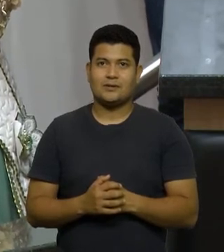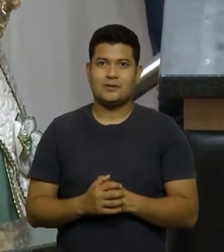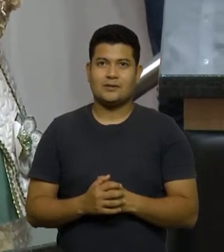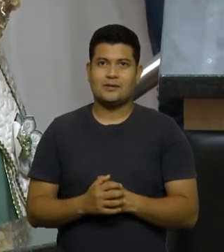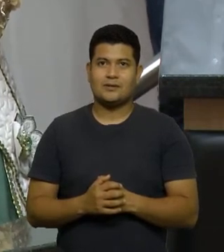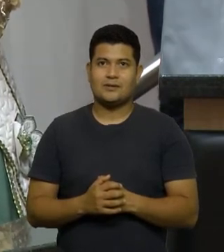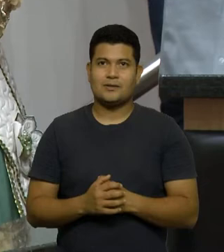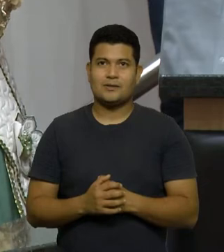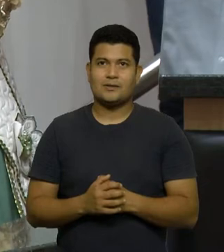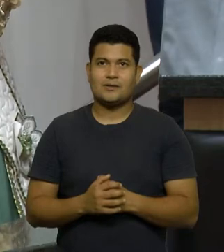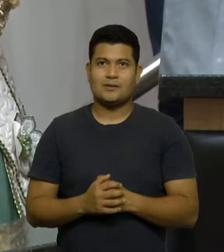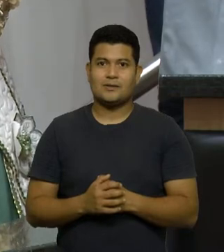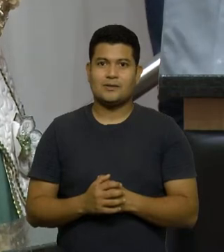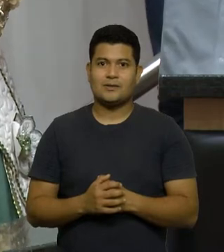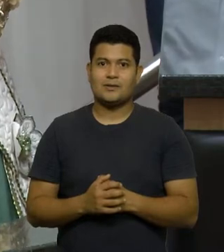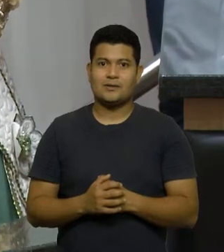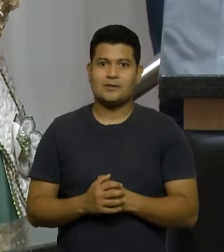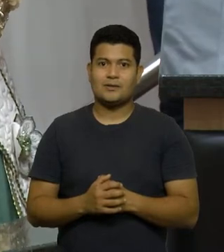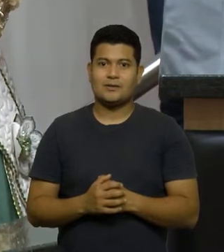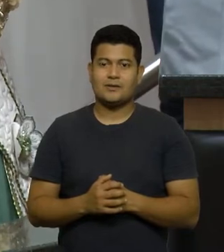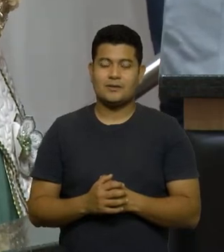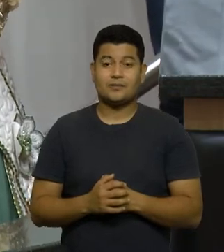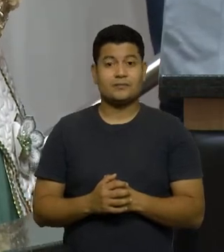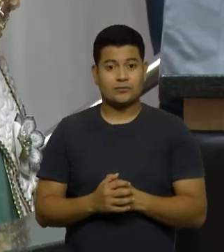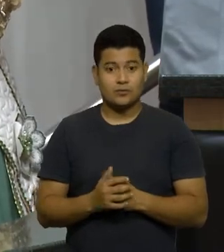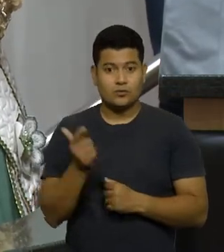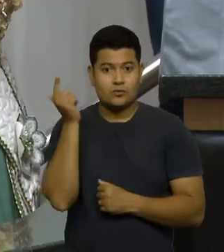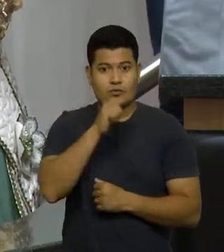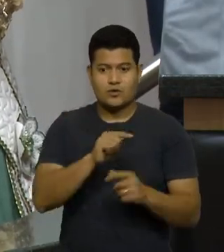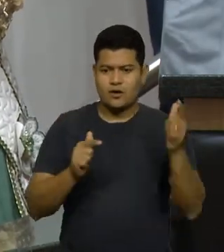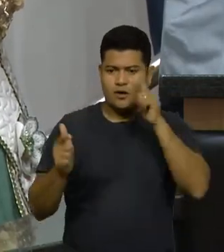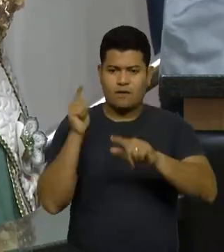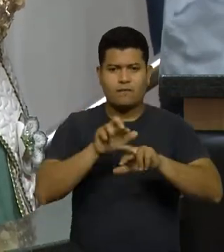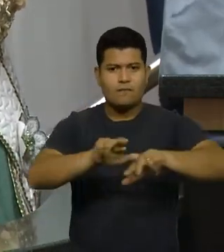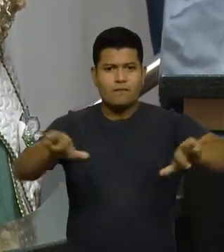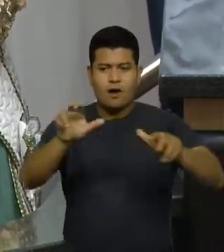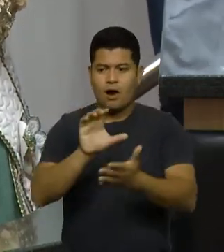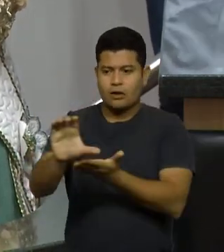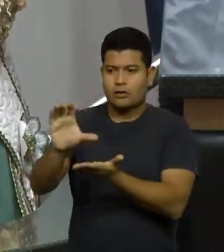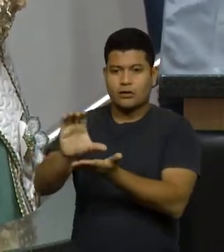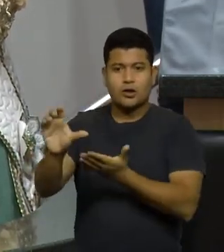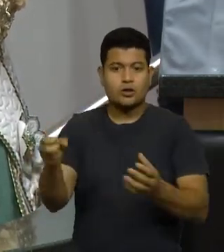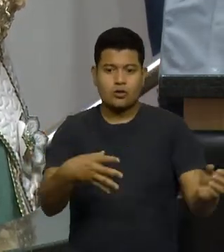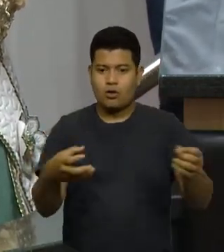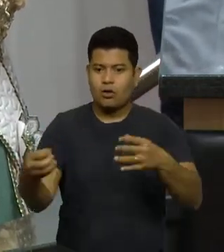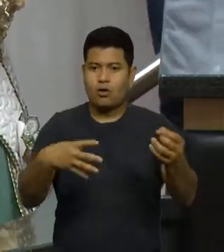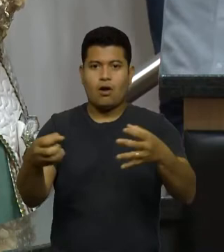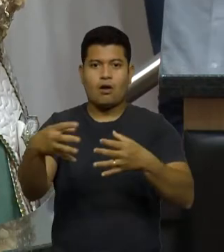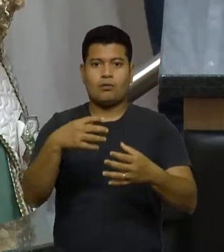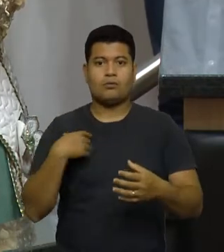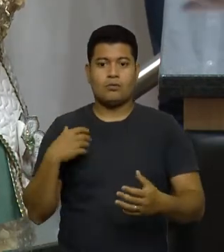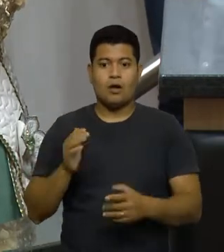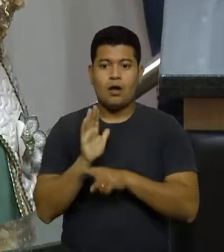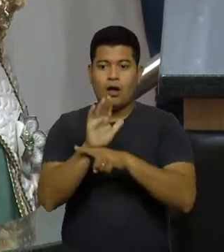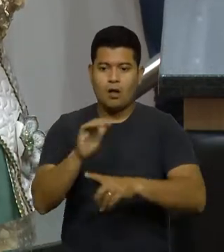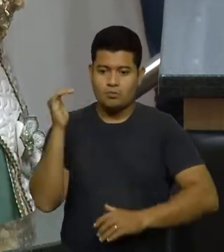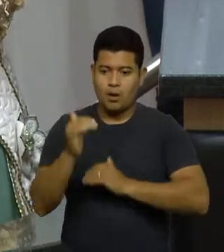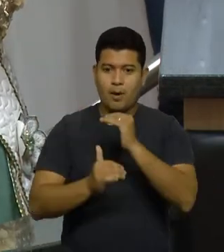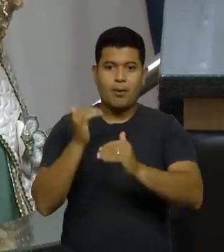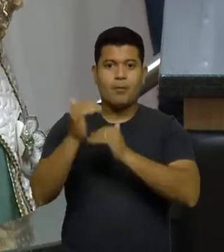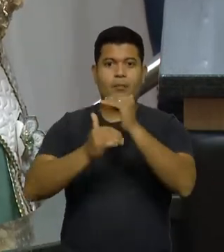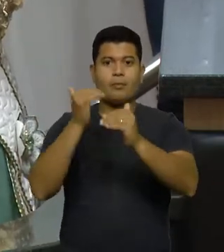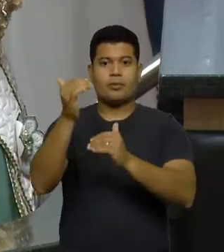Tem intuito de atrair novos investimentos, gerando uma melhora na